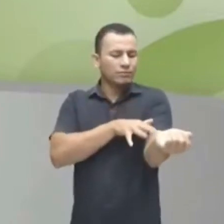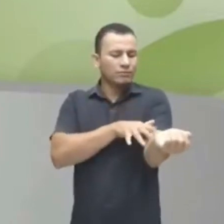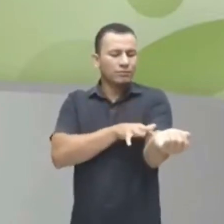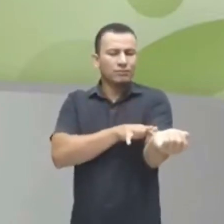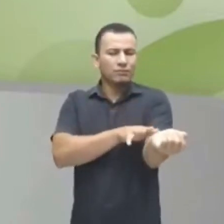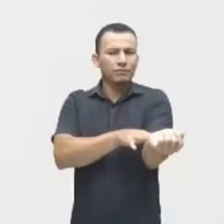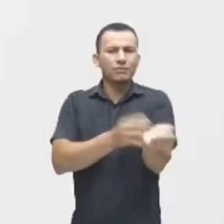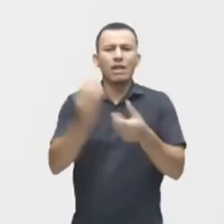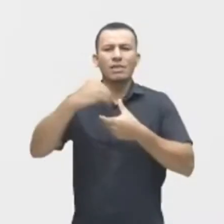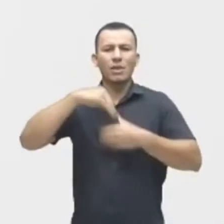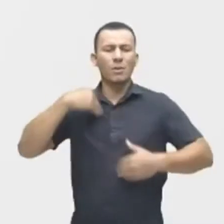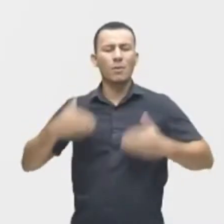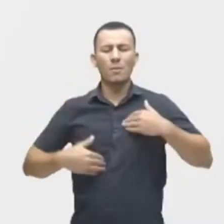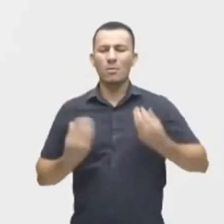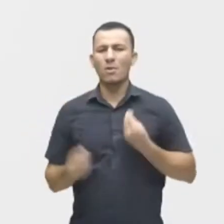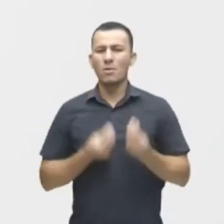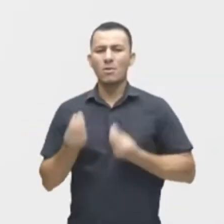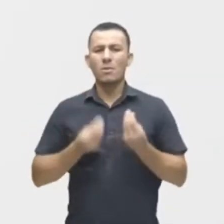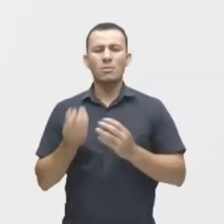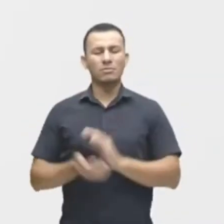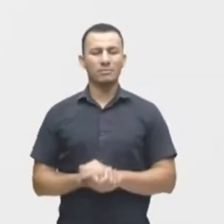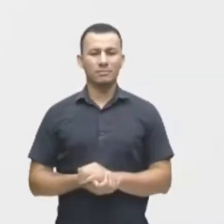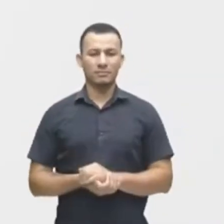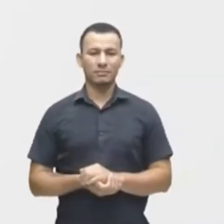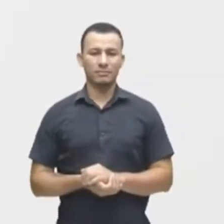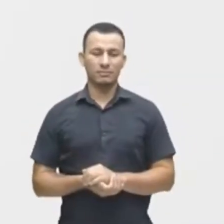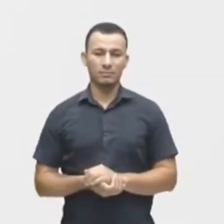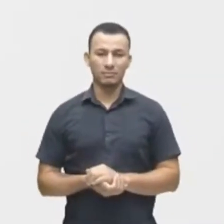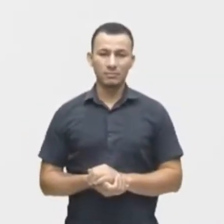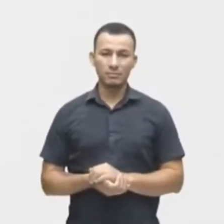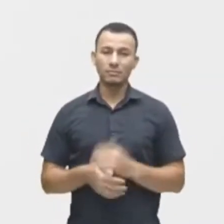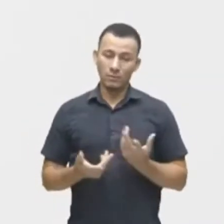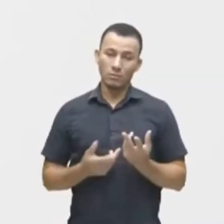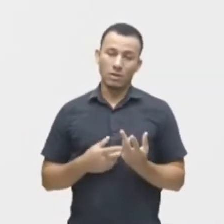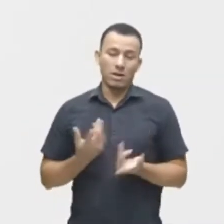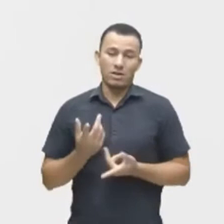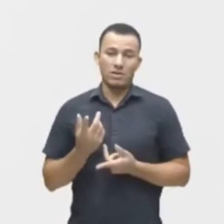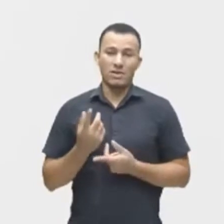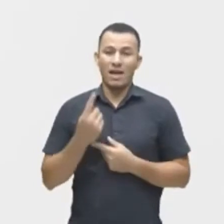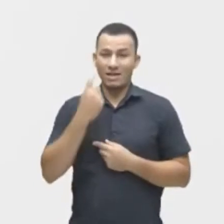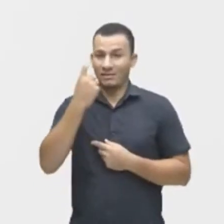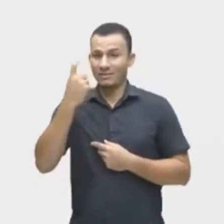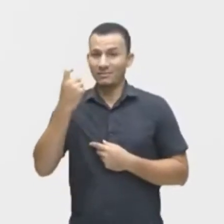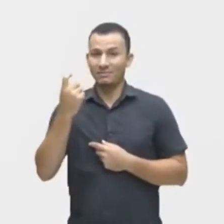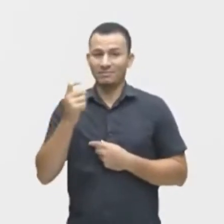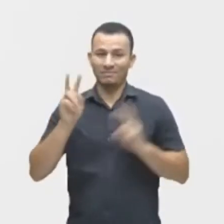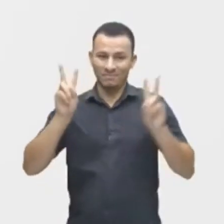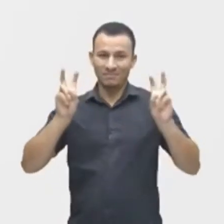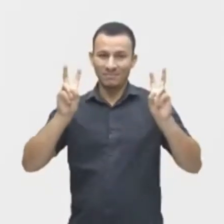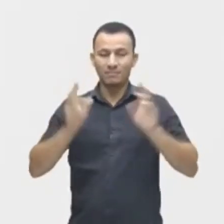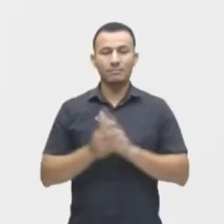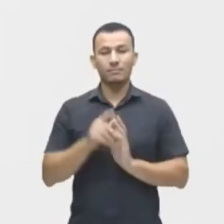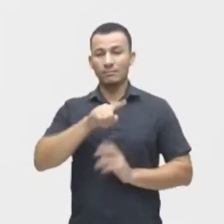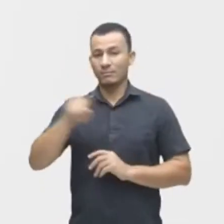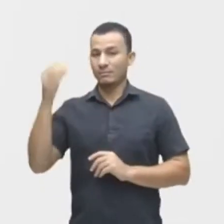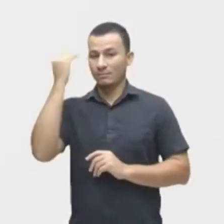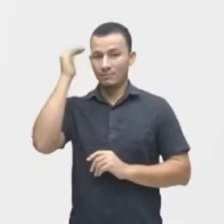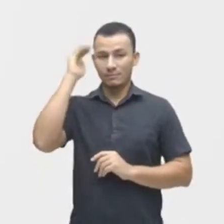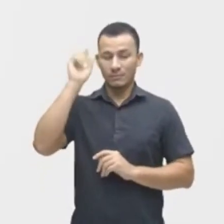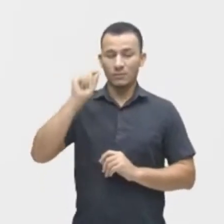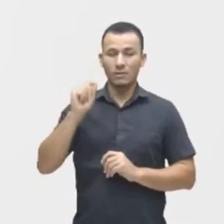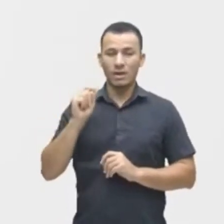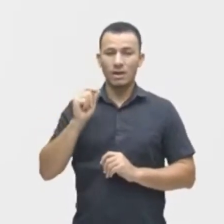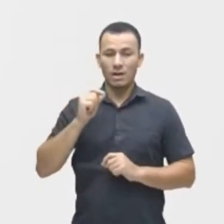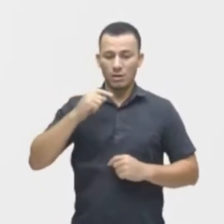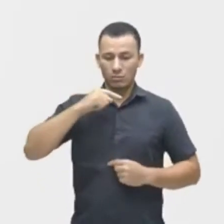esse trajeto? Apresento para vocês agora uma coisa bem interessante. Vocês precisam entender que na circulação do